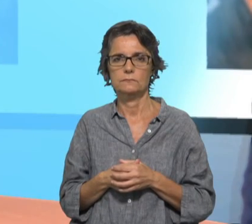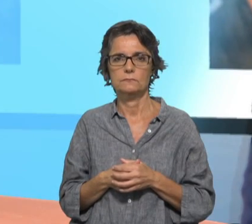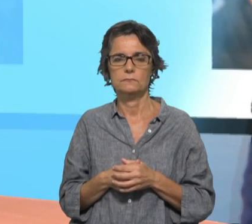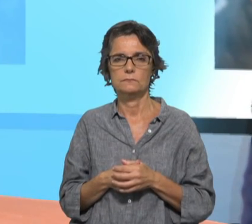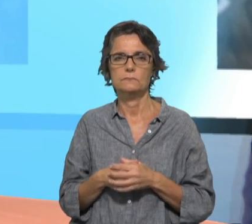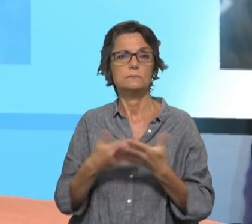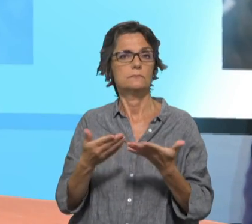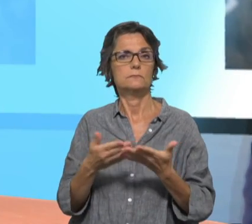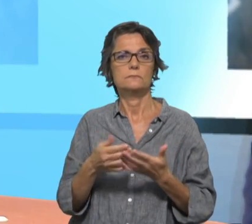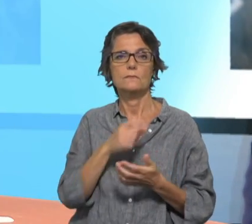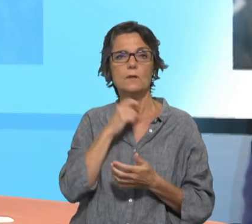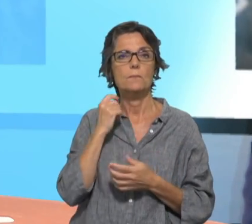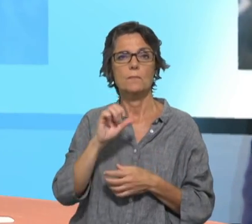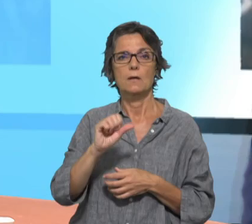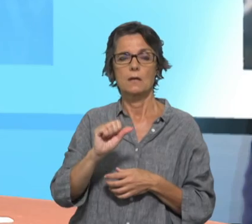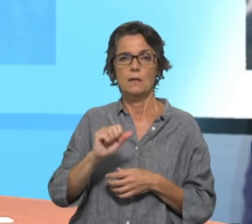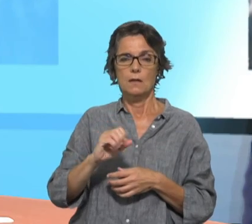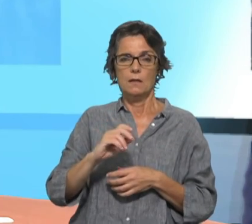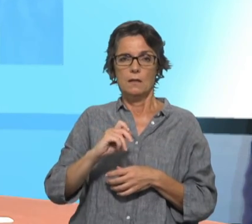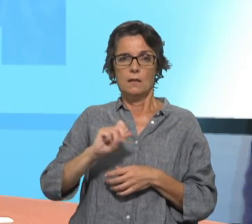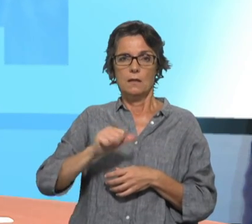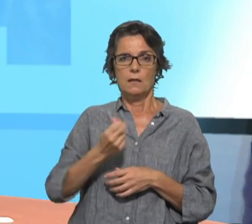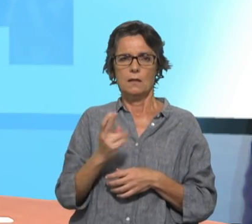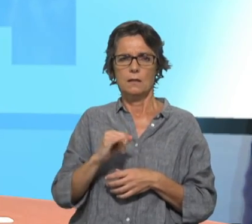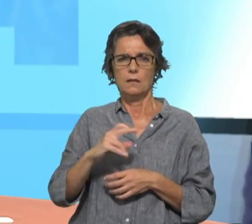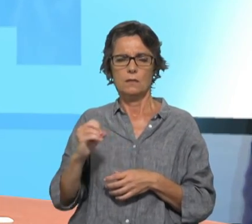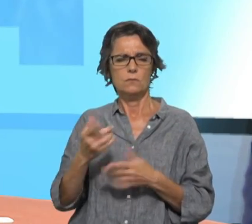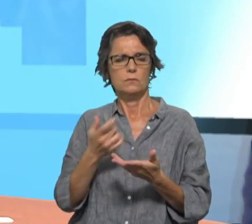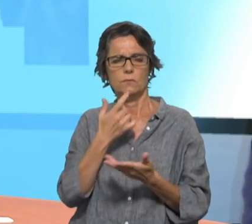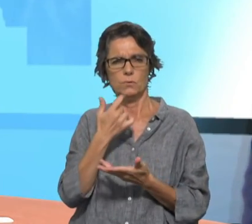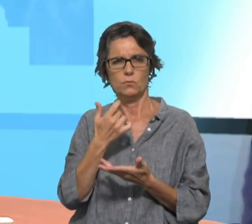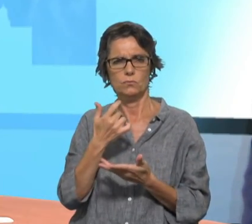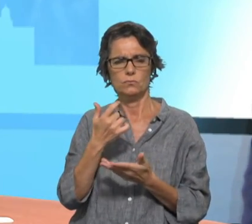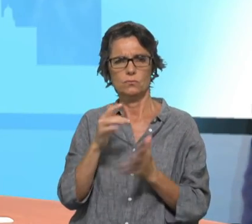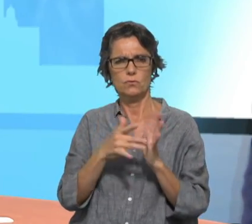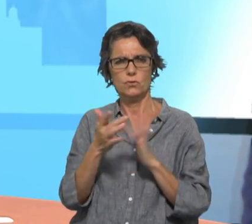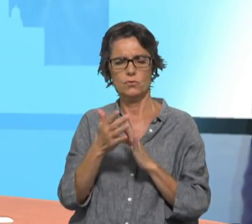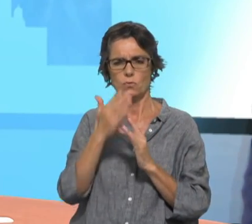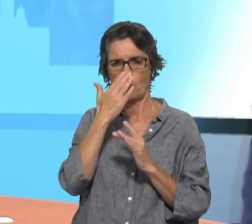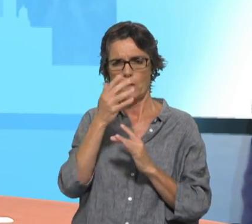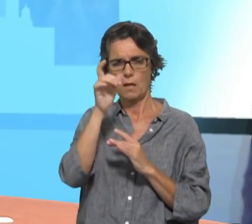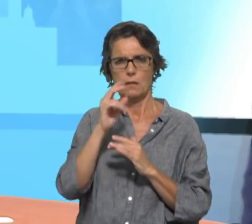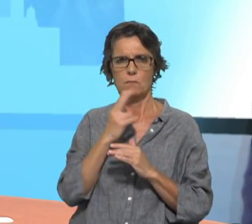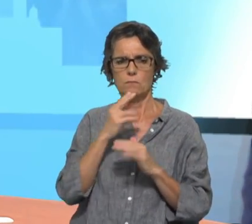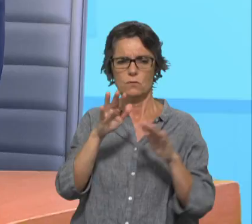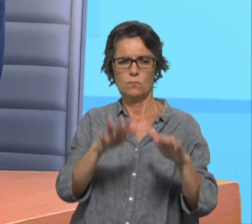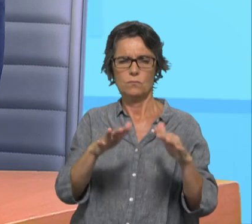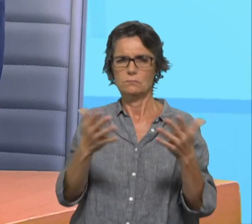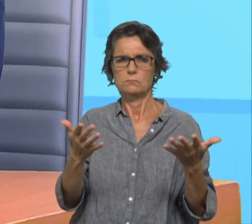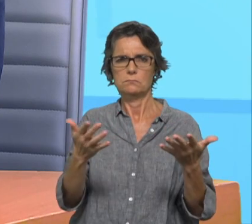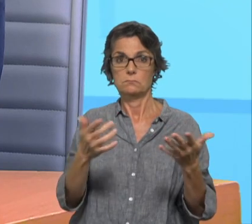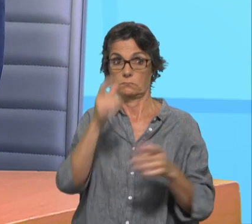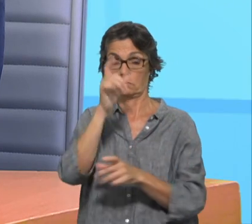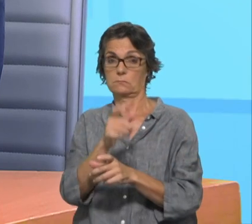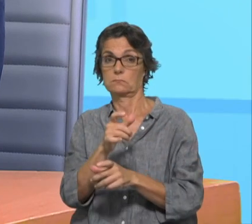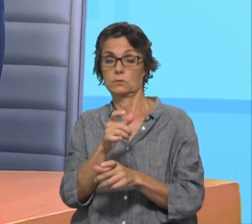Padre Carlos Aquino, que importância tiveram estes gestos de Jesus? E claro que para quem fica curado